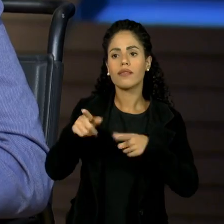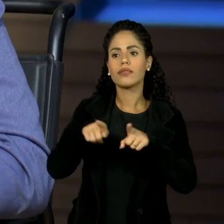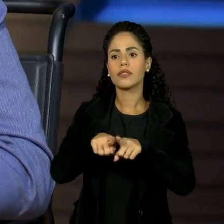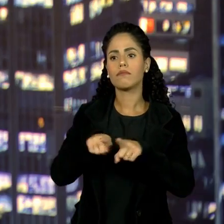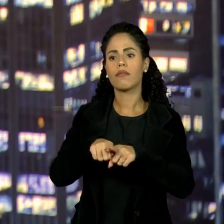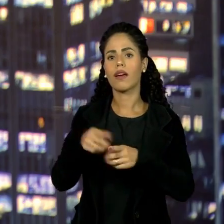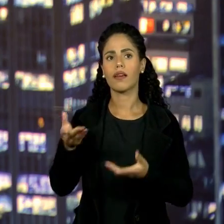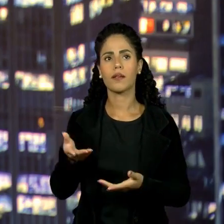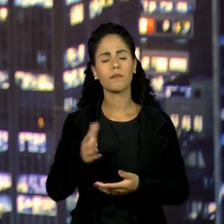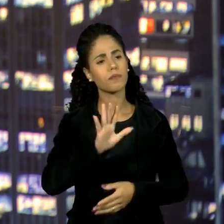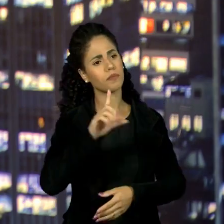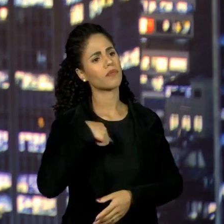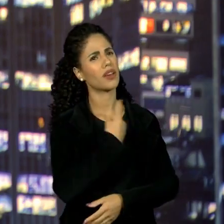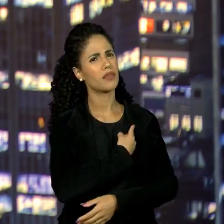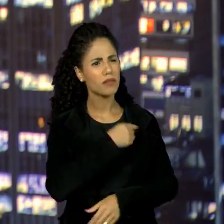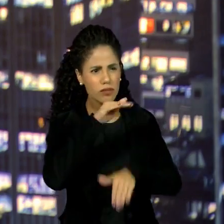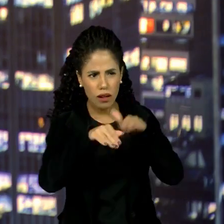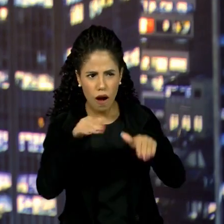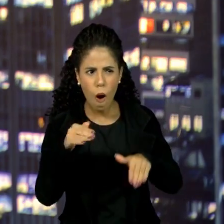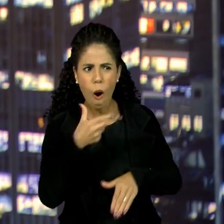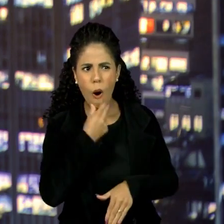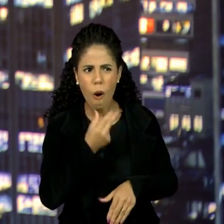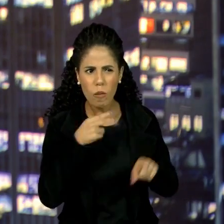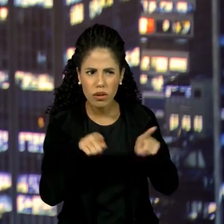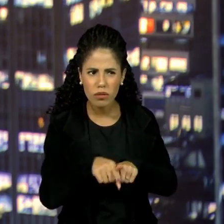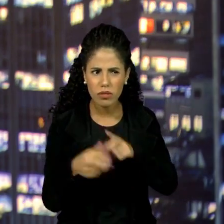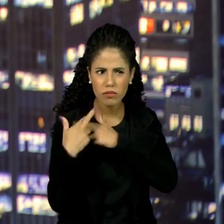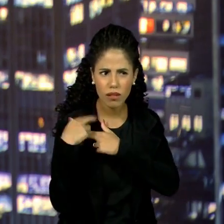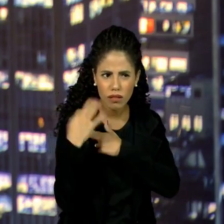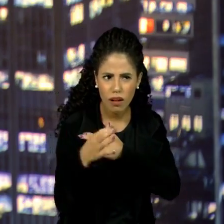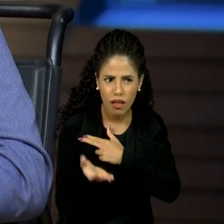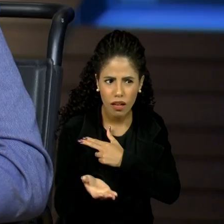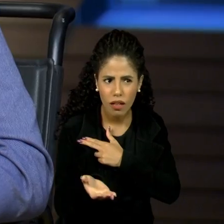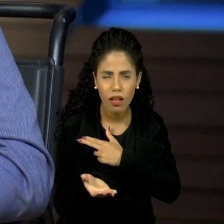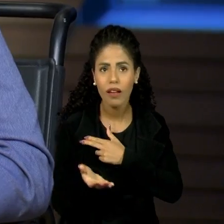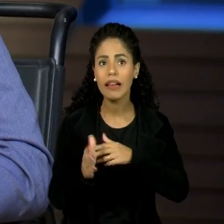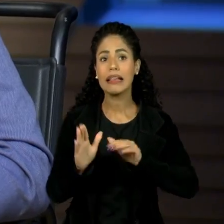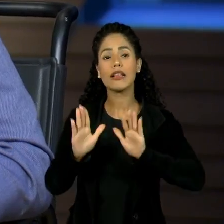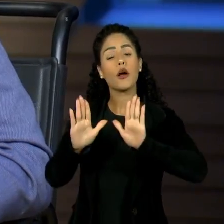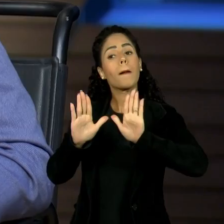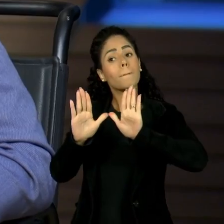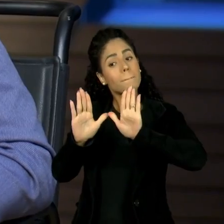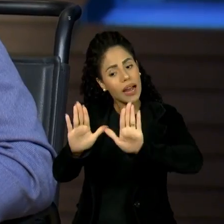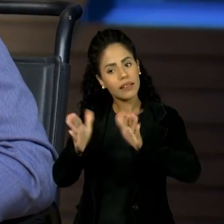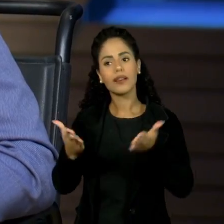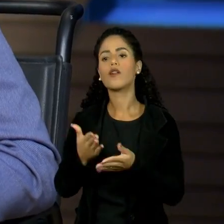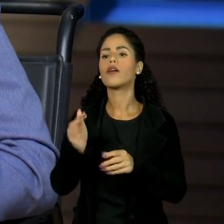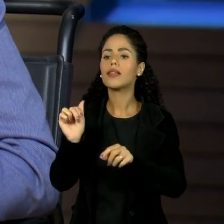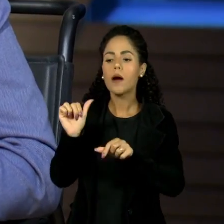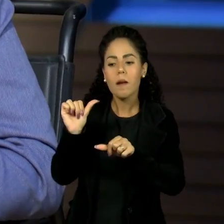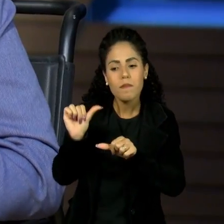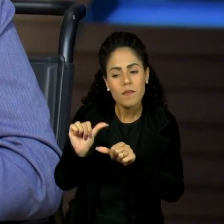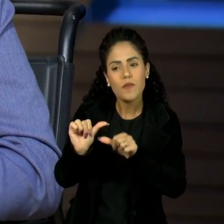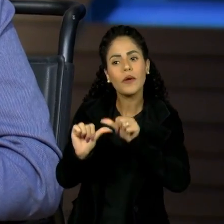cuidadoras. Mas a gente precisa chamar os homens para essa responsabilidade, né, Alexandre? Porém, a questão tem modificado e, na verdade, o papel